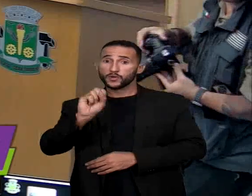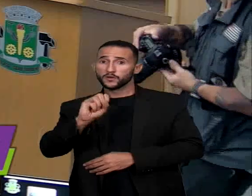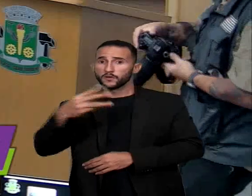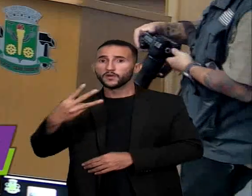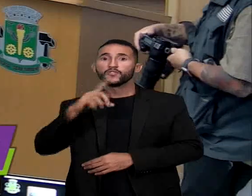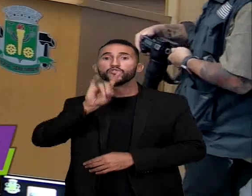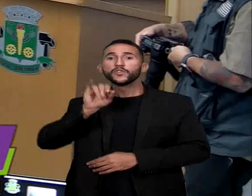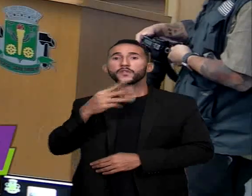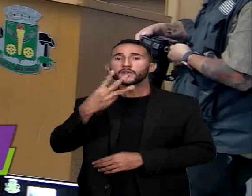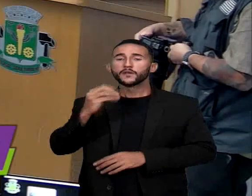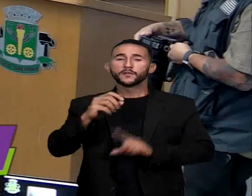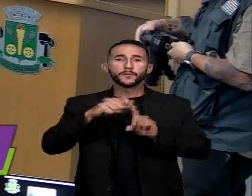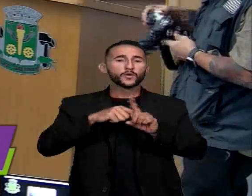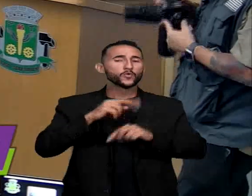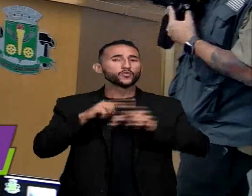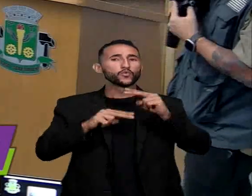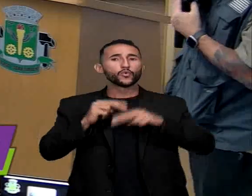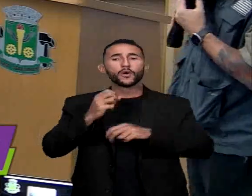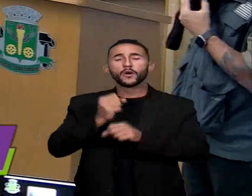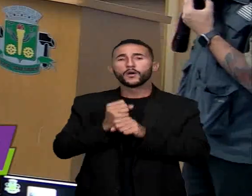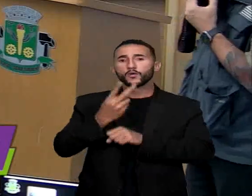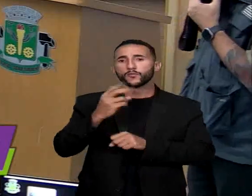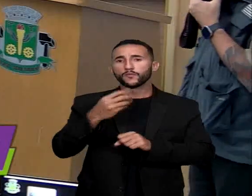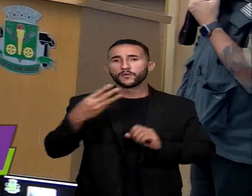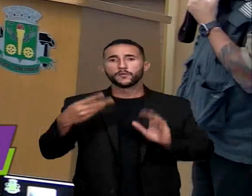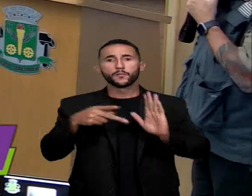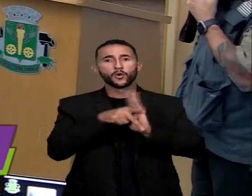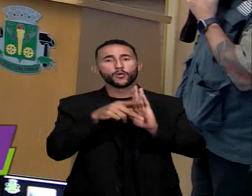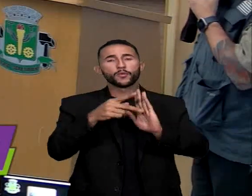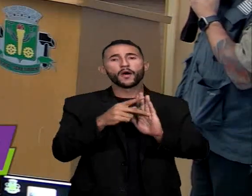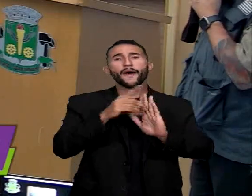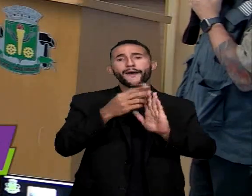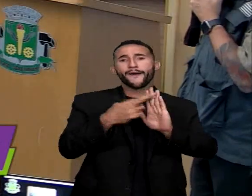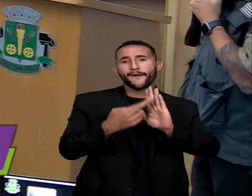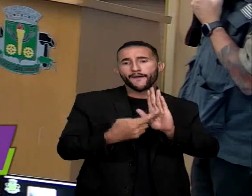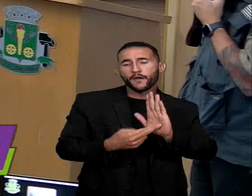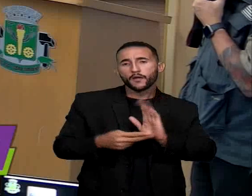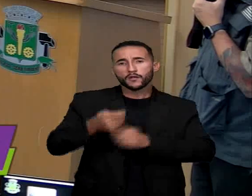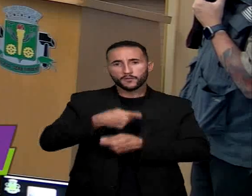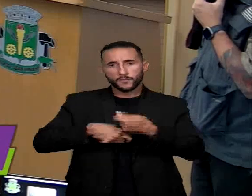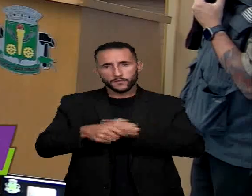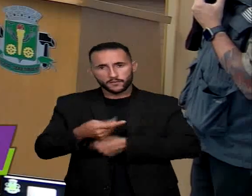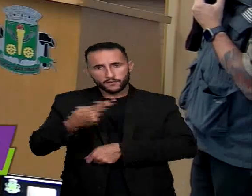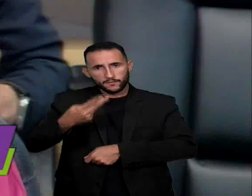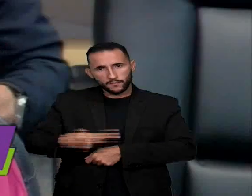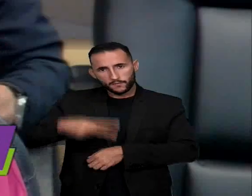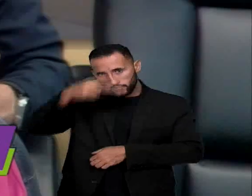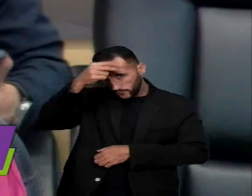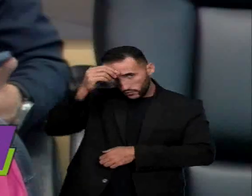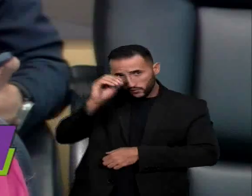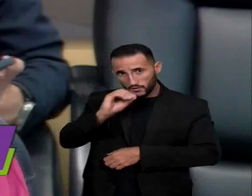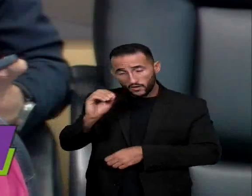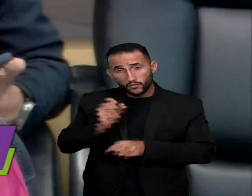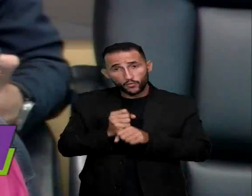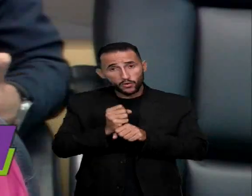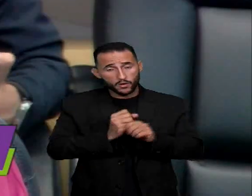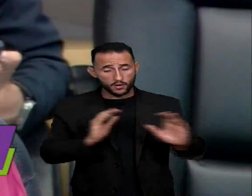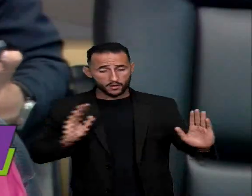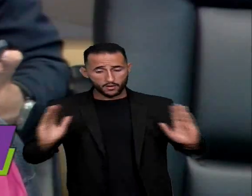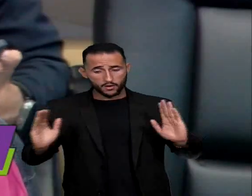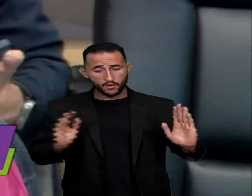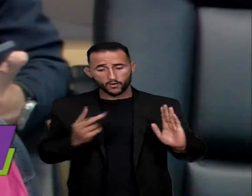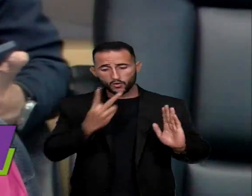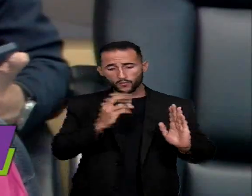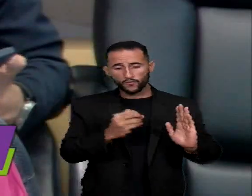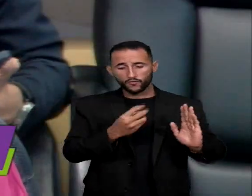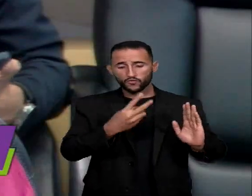junho de 2023 que dispõe sobre as diretrizes orçamentárias do município de Osasco para o exercício de 2022